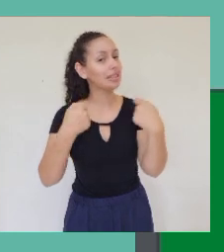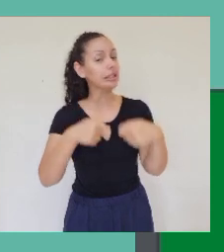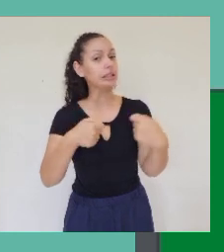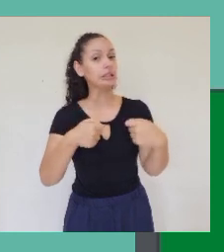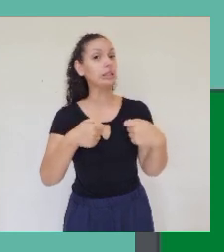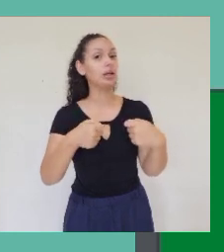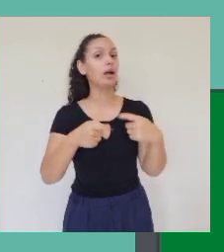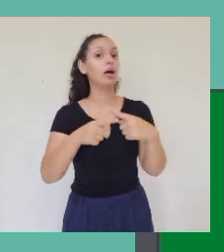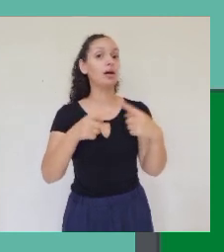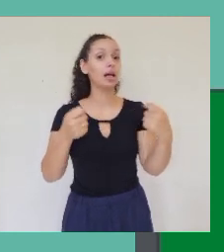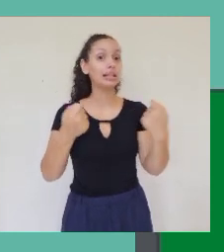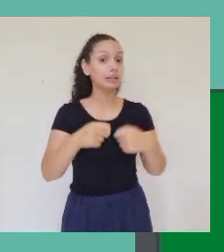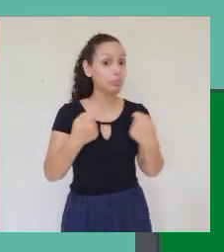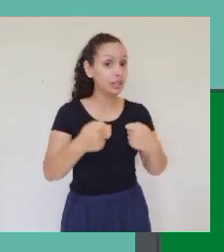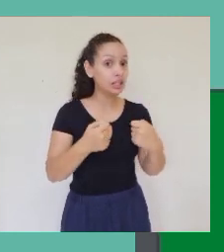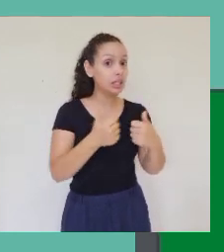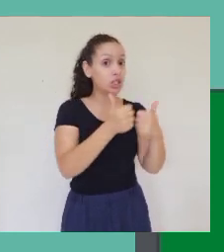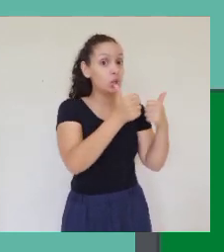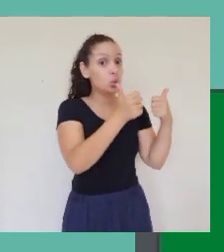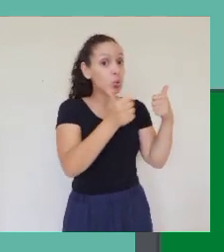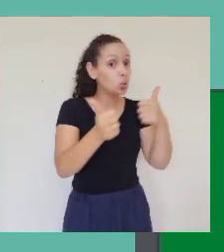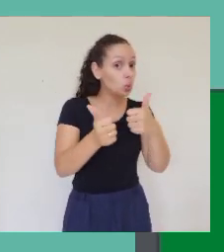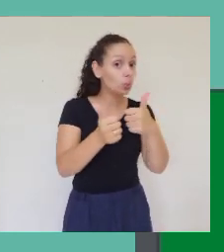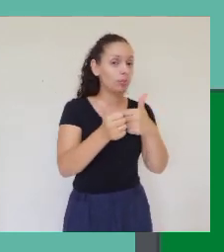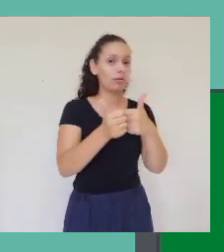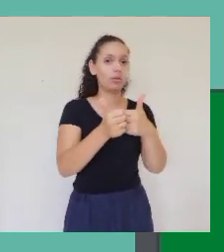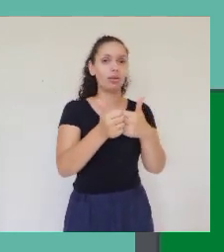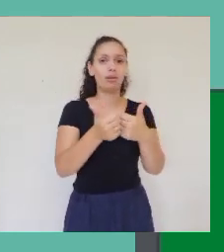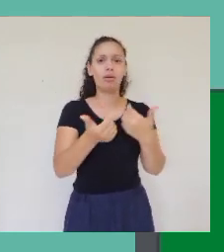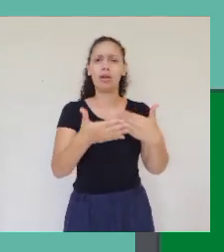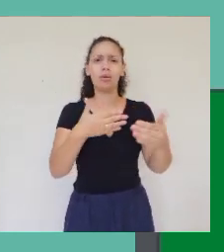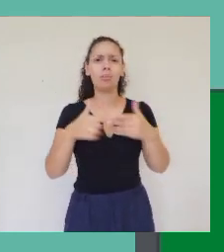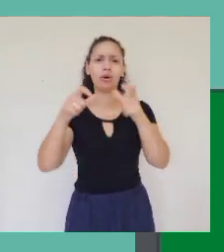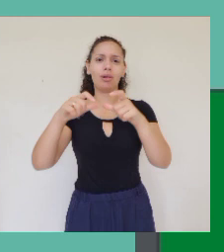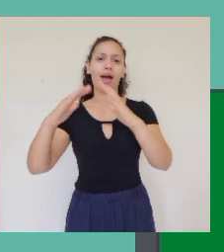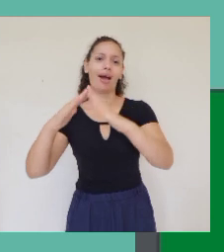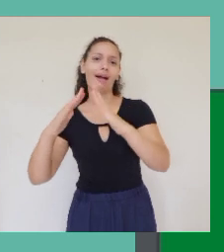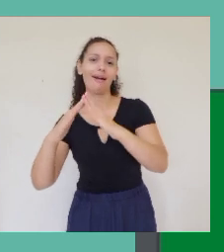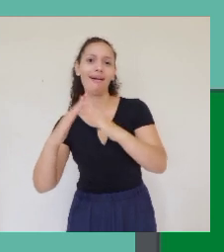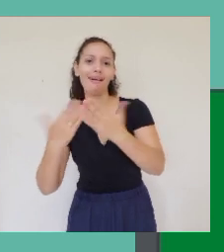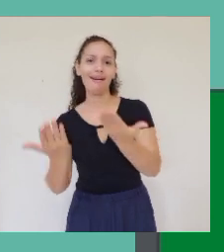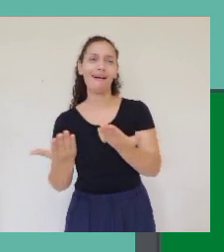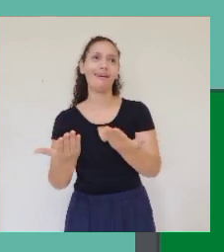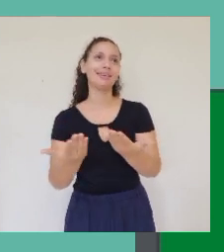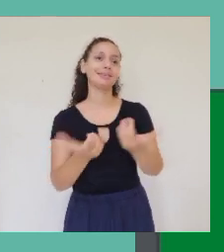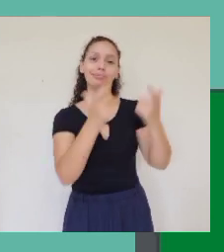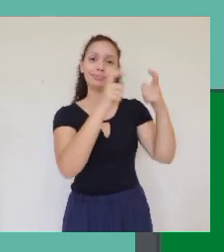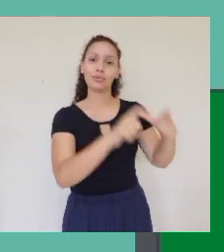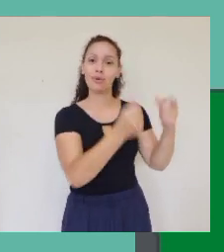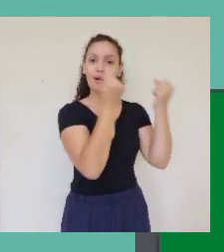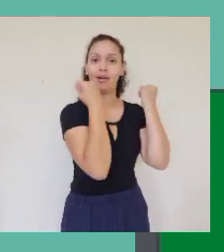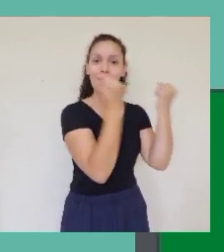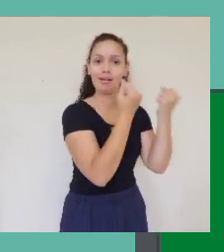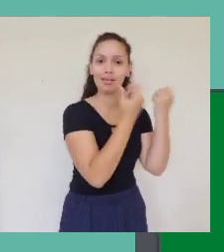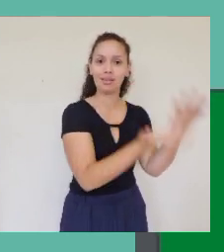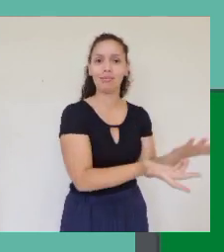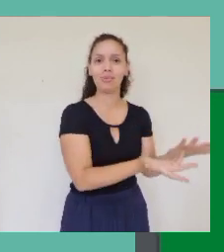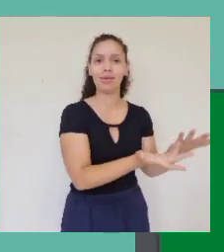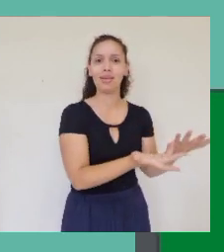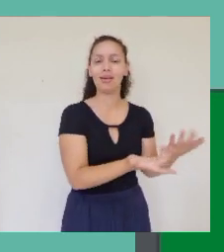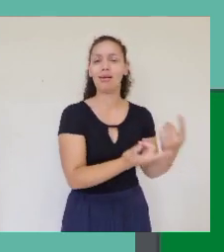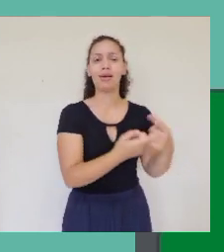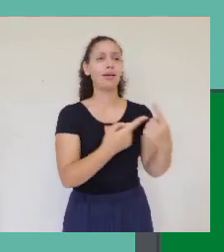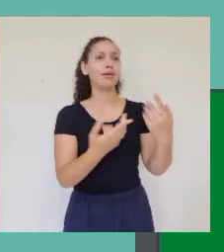acompanhamento, com supervisão, seja a domicílio, seja numa academia, seja numa clínica, no estúdio de pilates, seja sozinho